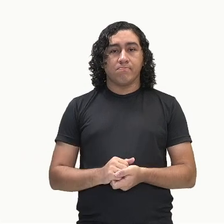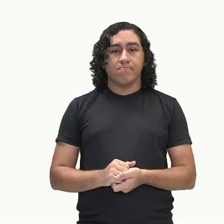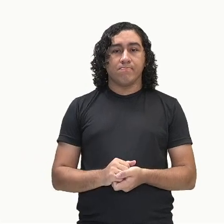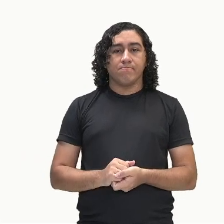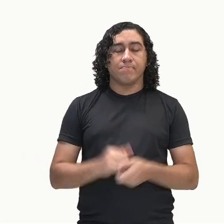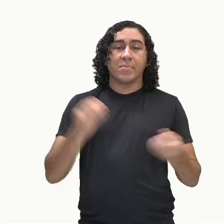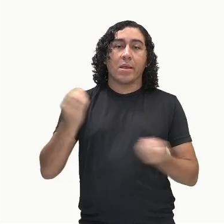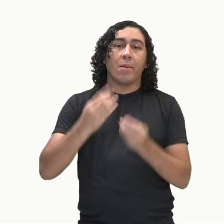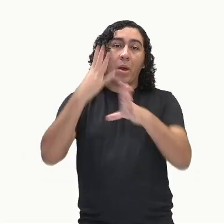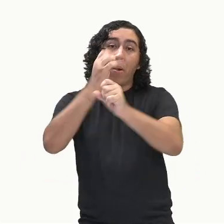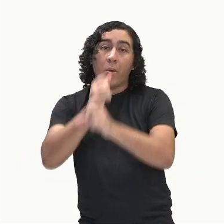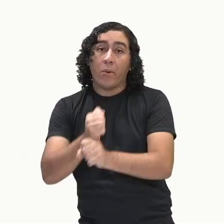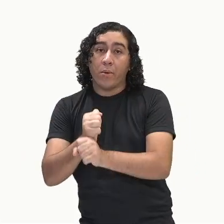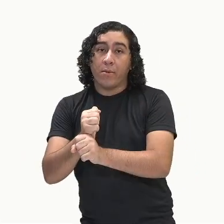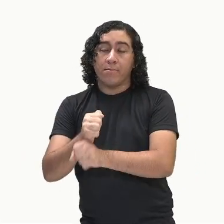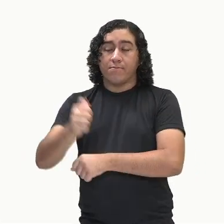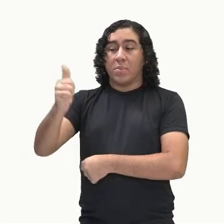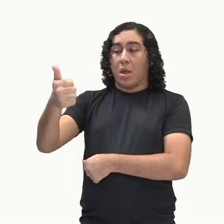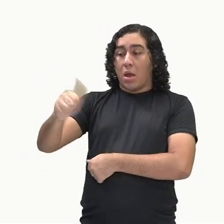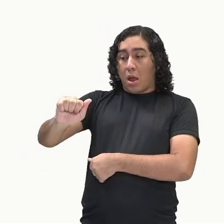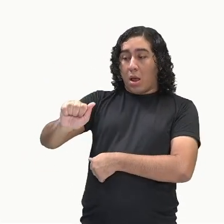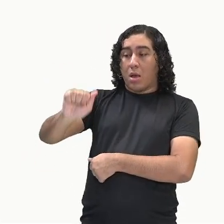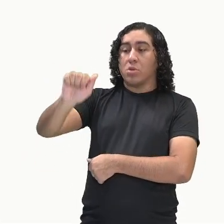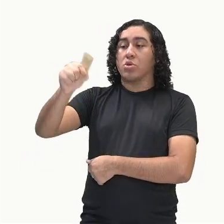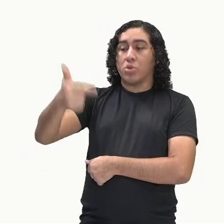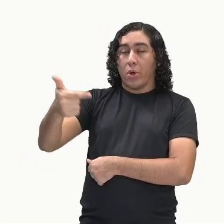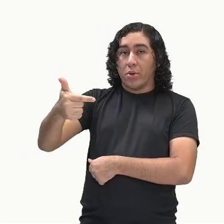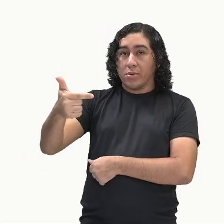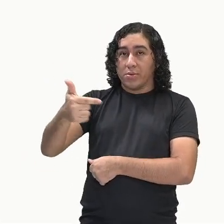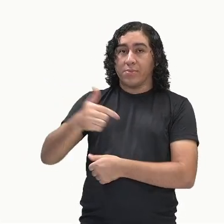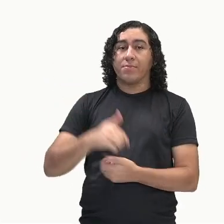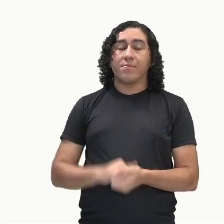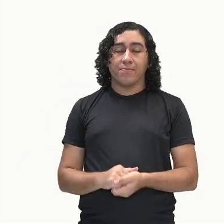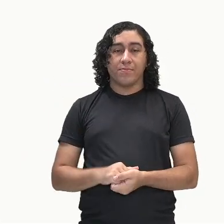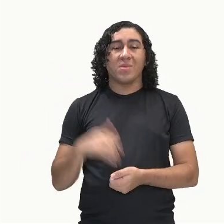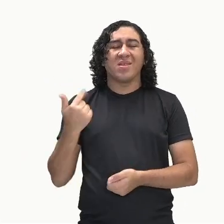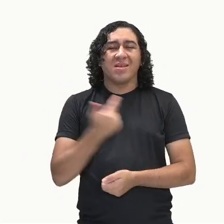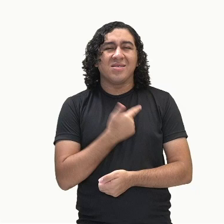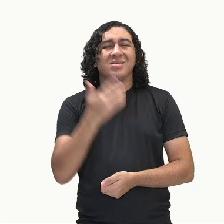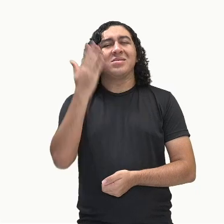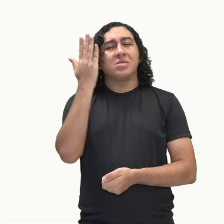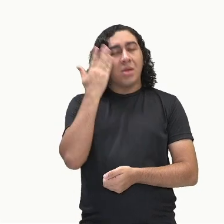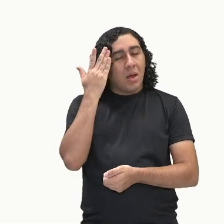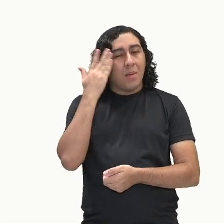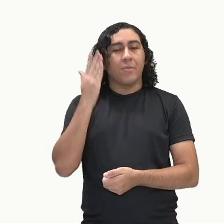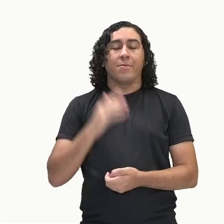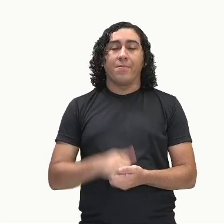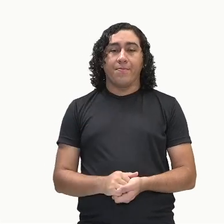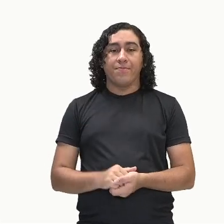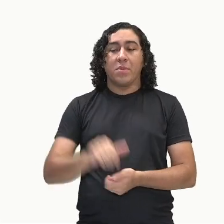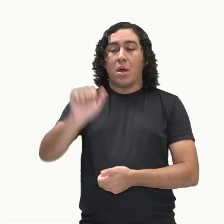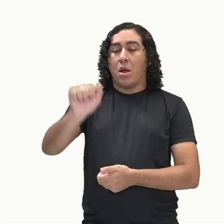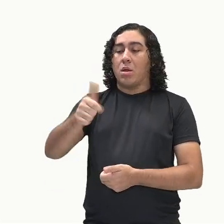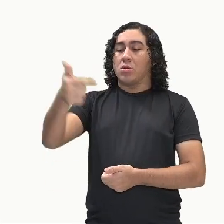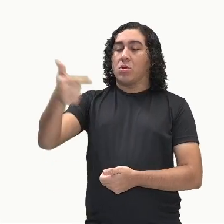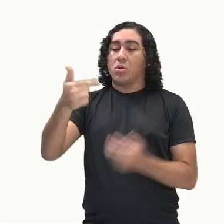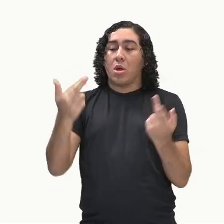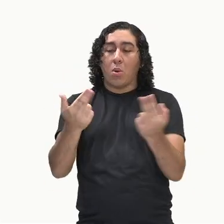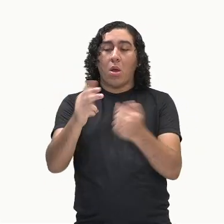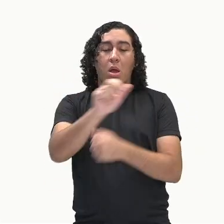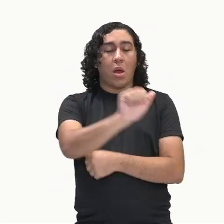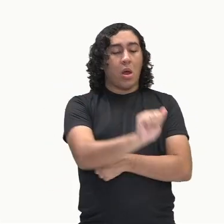para determinar o A2? Conforme nós já vimos, né? Olha só, A2 é igual a